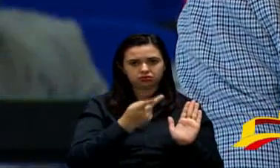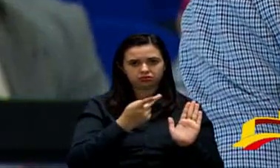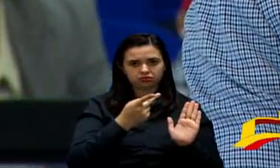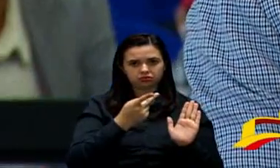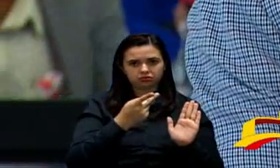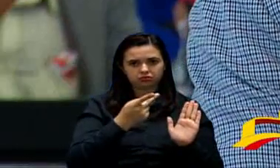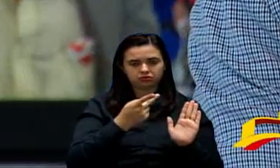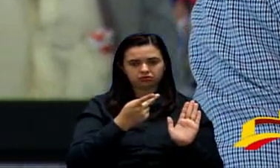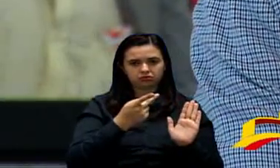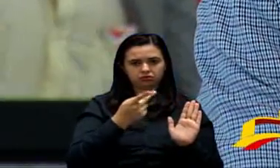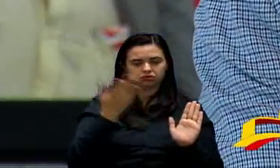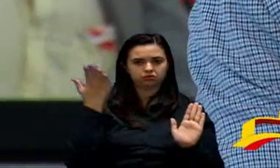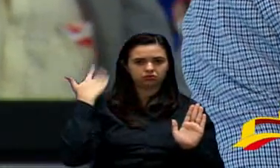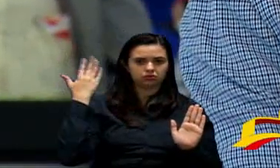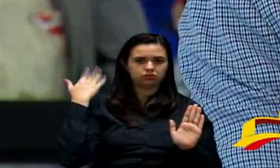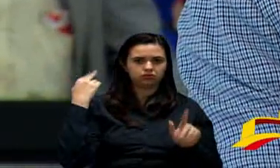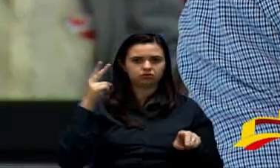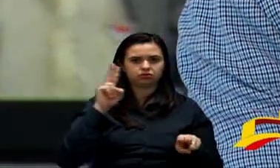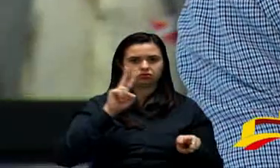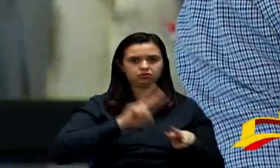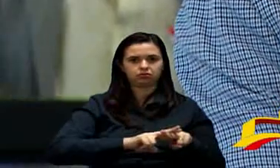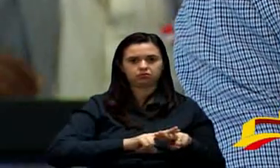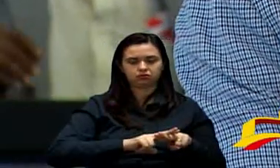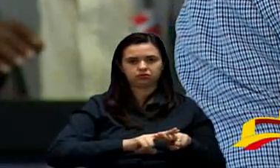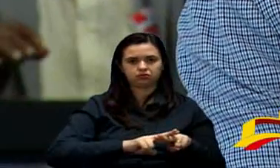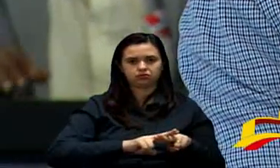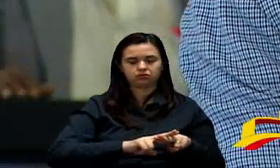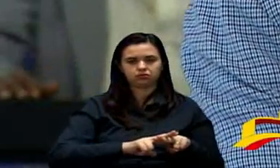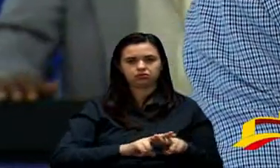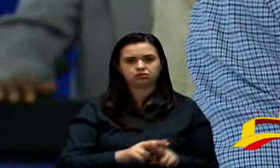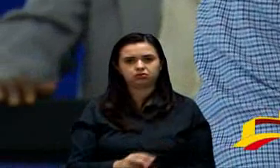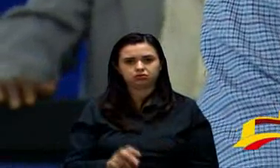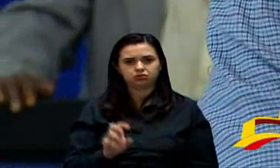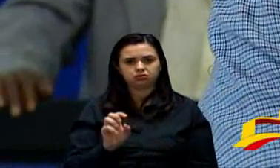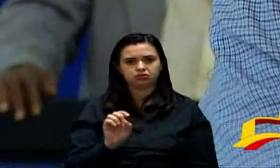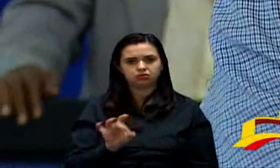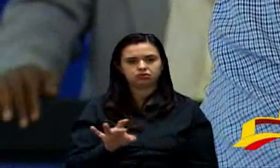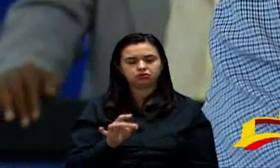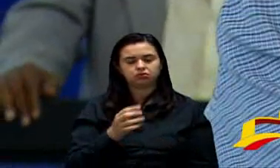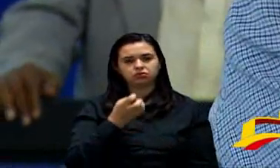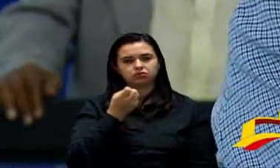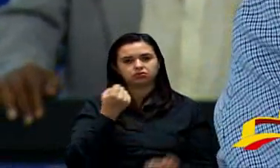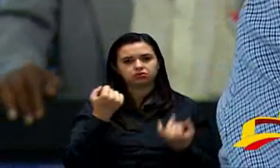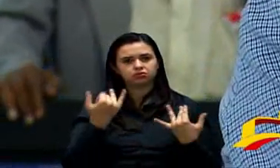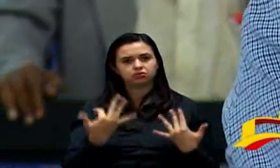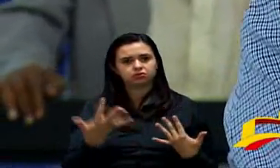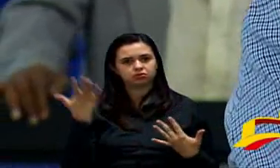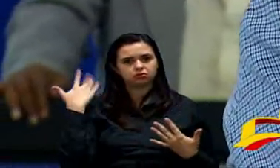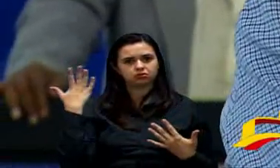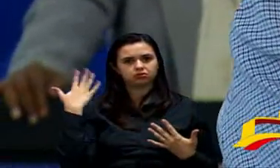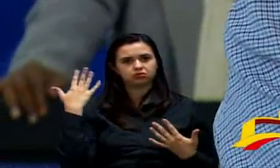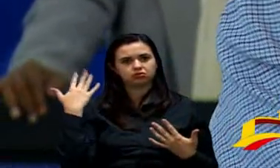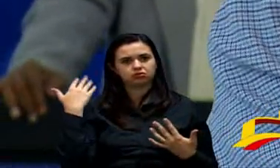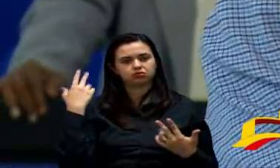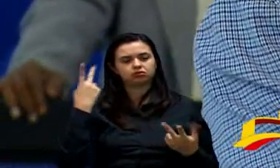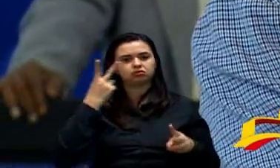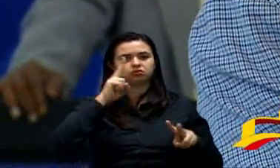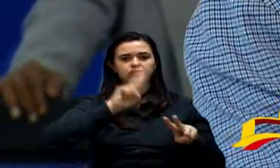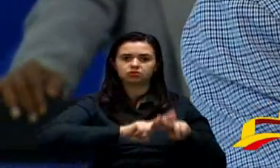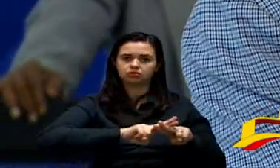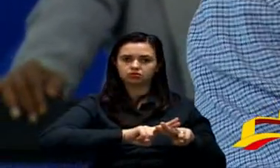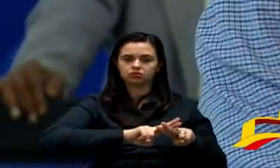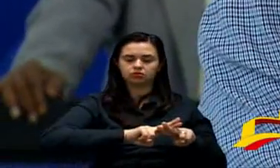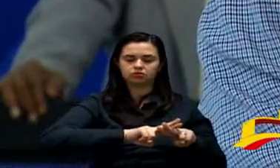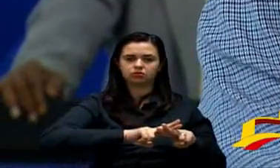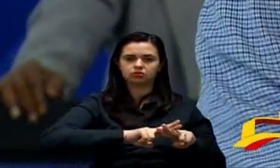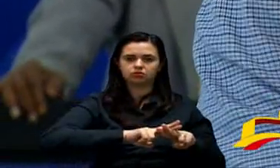ex-presidiário, e a gente só trata uma pessoa de ex-presidiário quando a pessoa teve um crime e cumpriu a